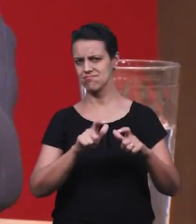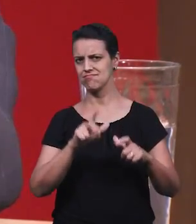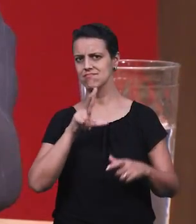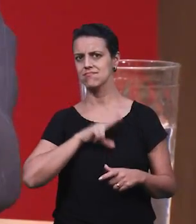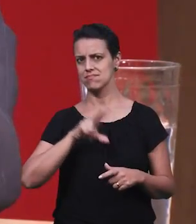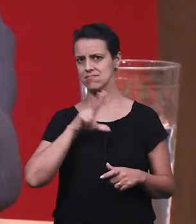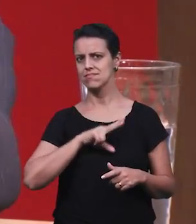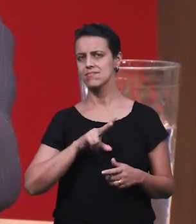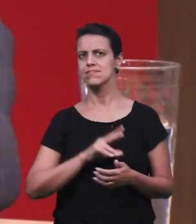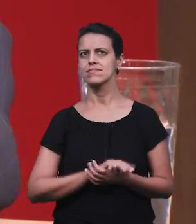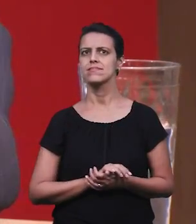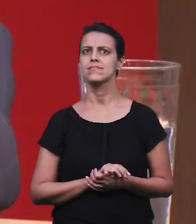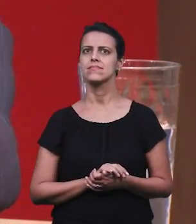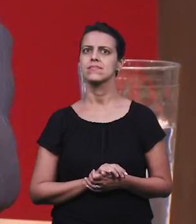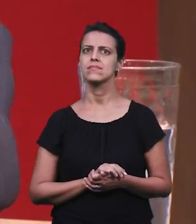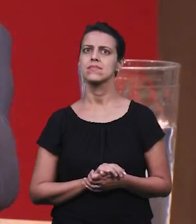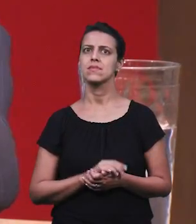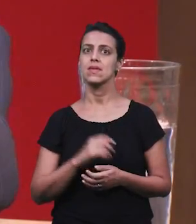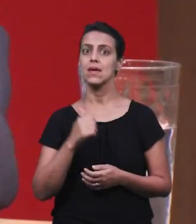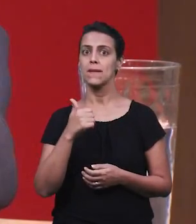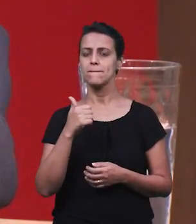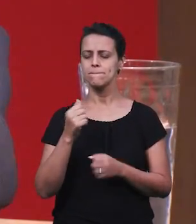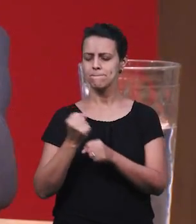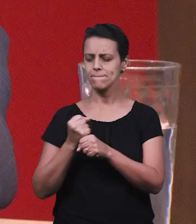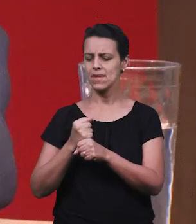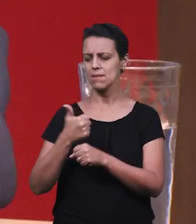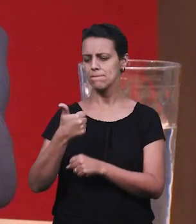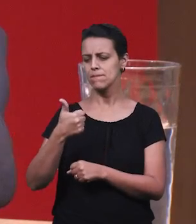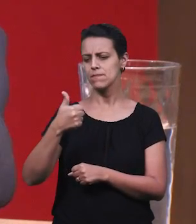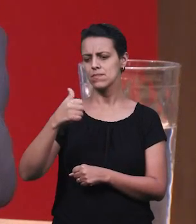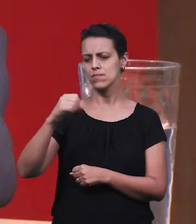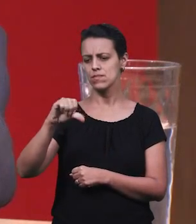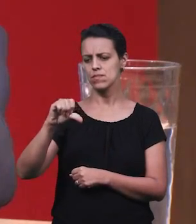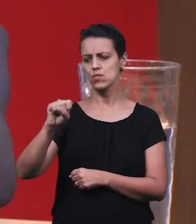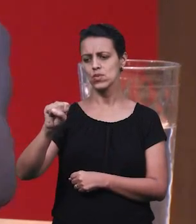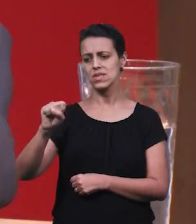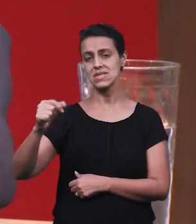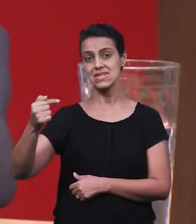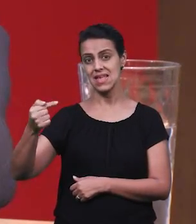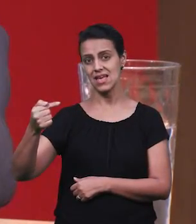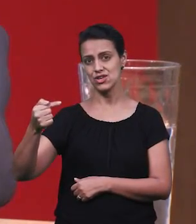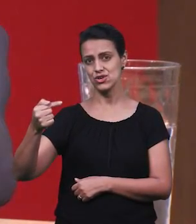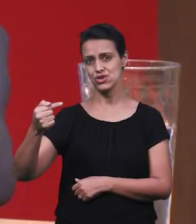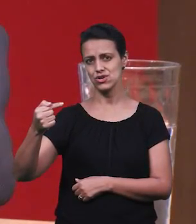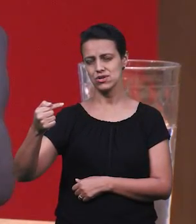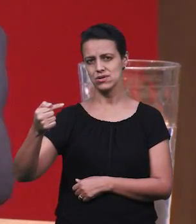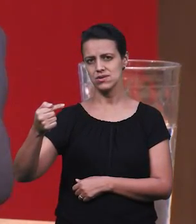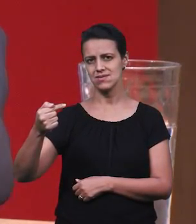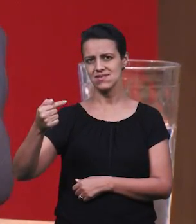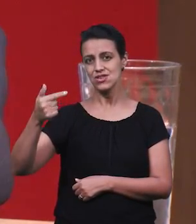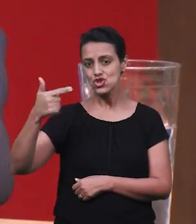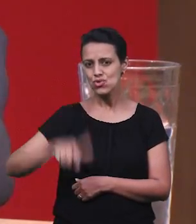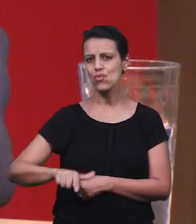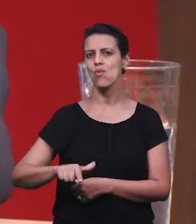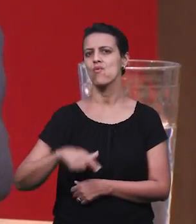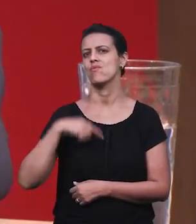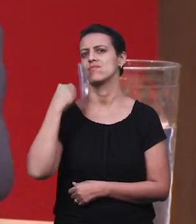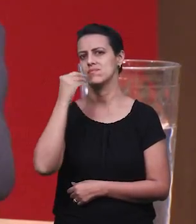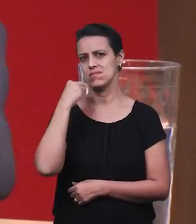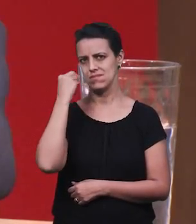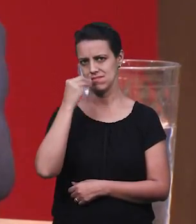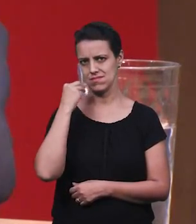nós tivemos o primeiro seminário em 81. Em 1987, nós tivemos a segunda experiência. Por